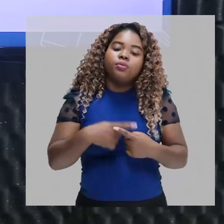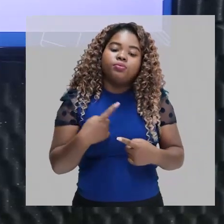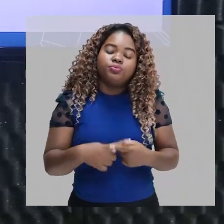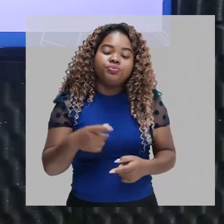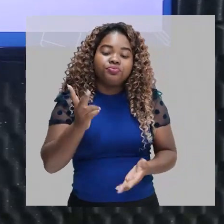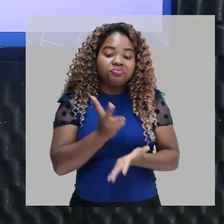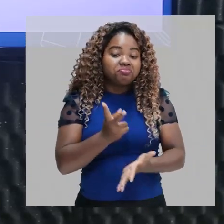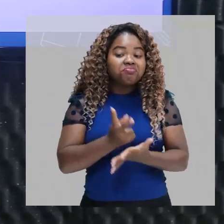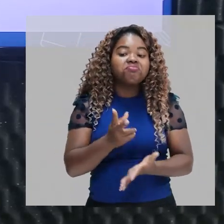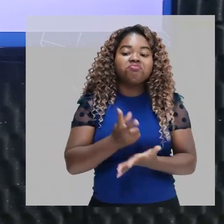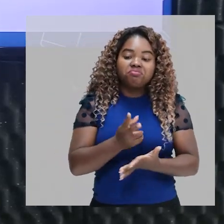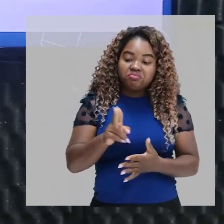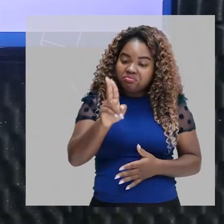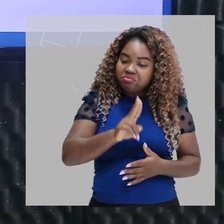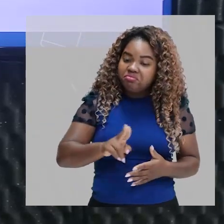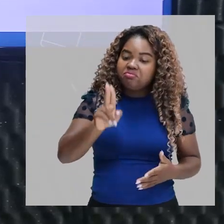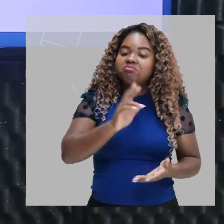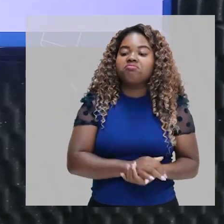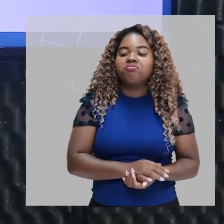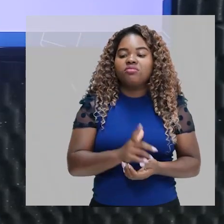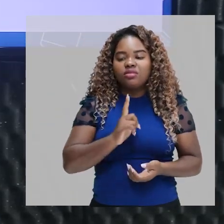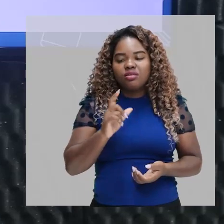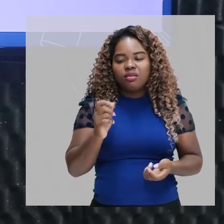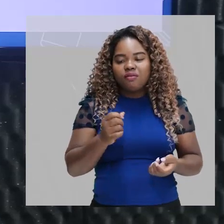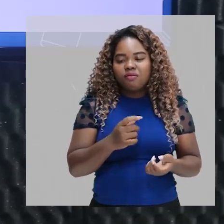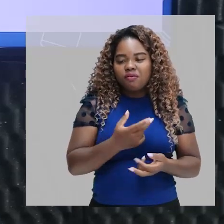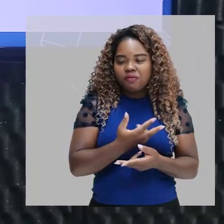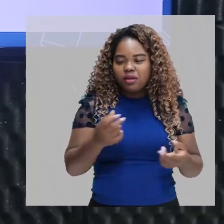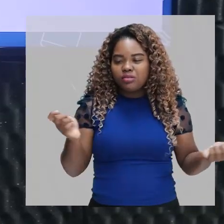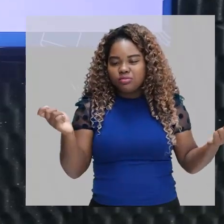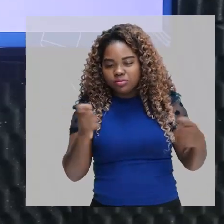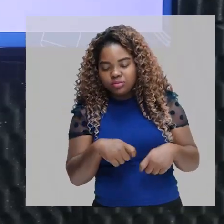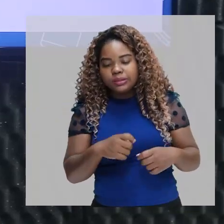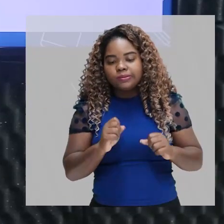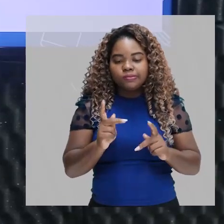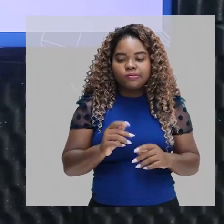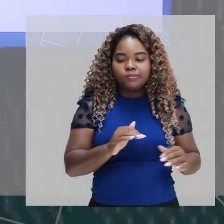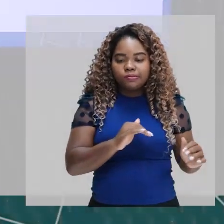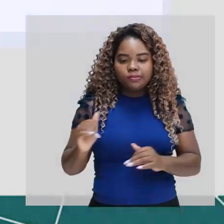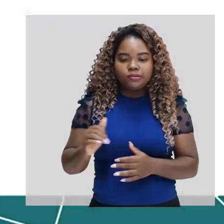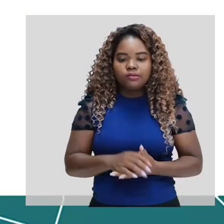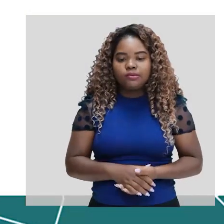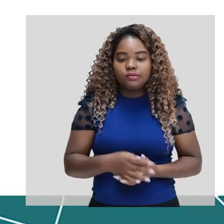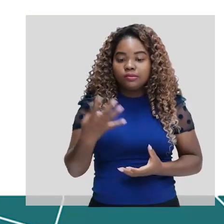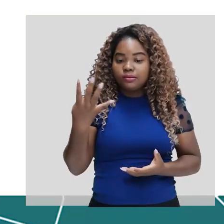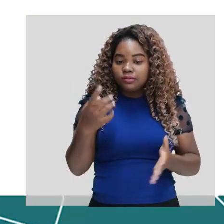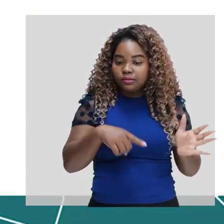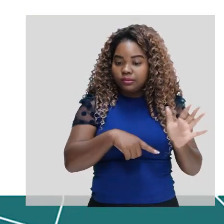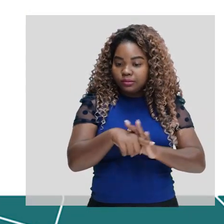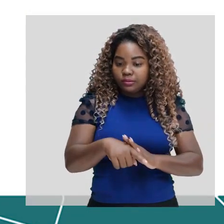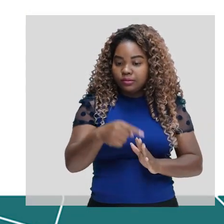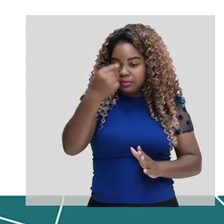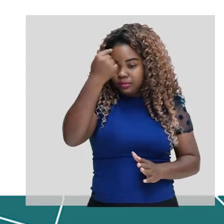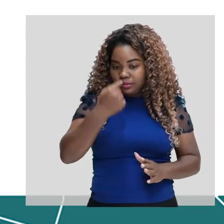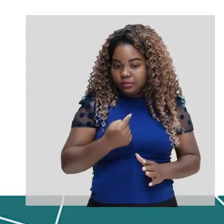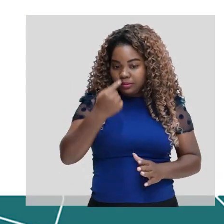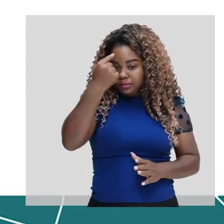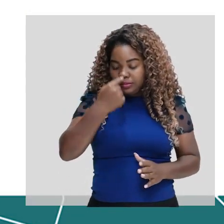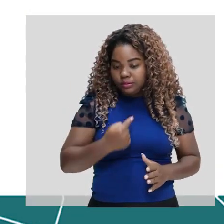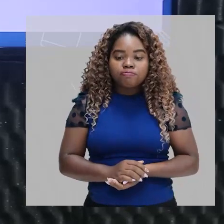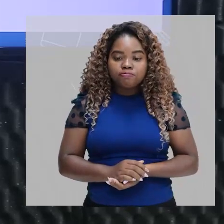de mundo, que você já foi adquirindo ao longo da sua vida, ao longo dos anos escolares, então você já consegue